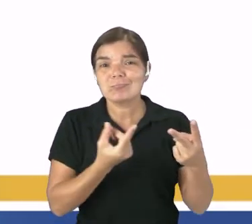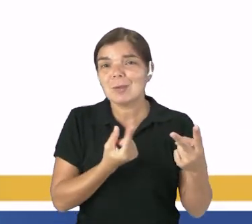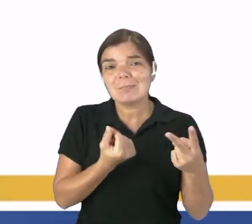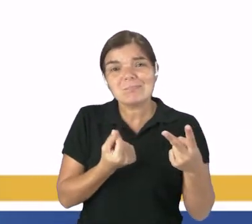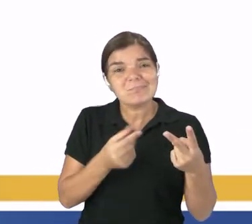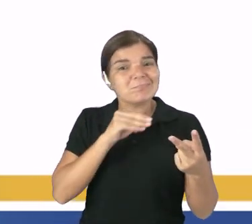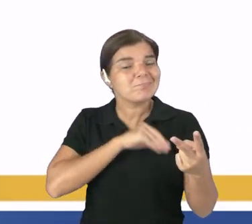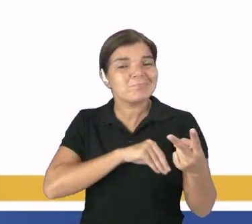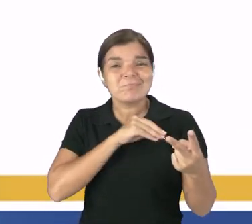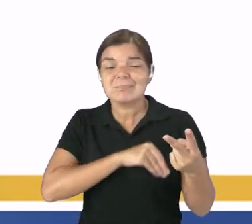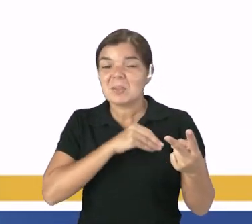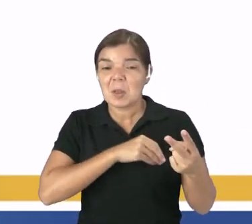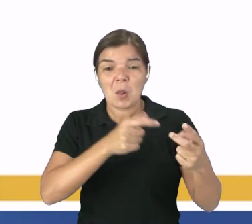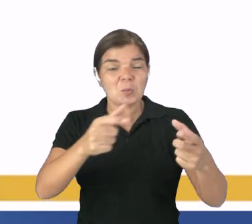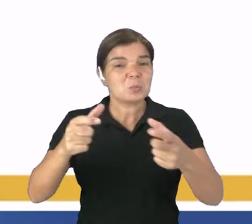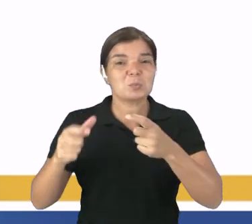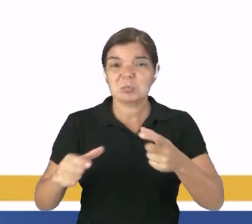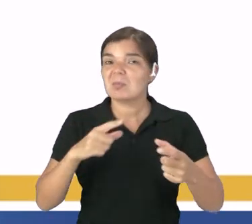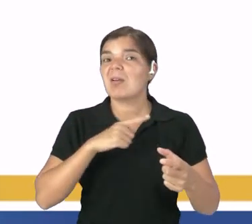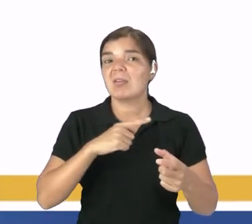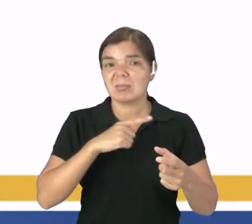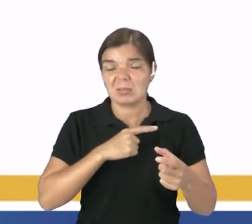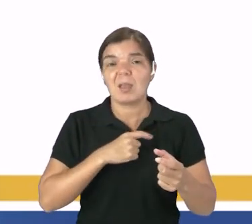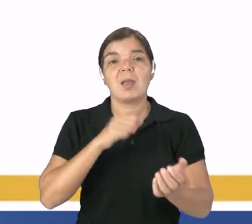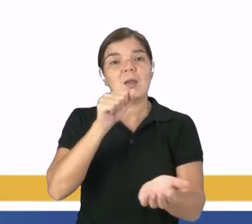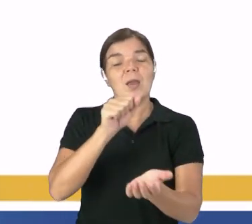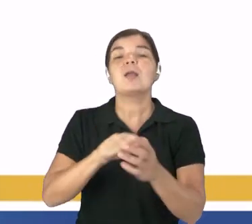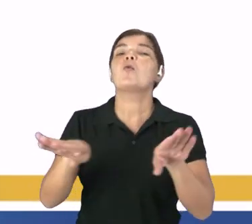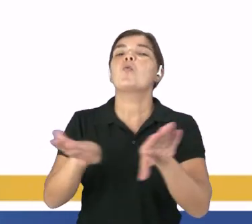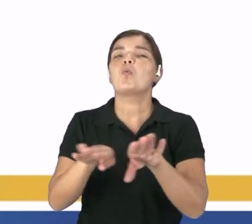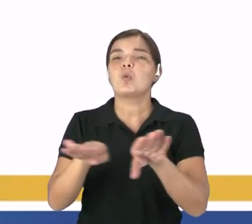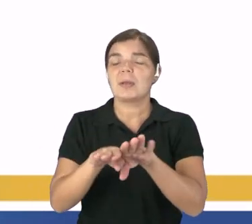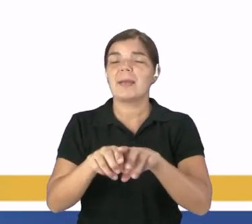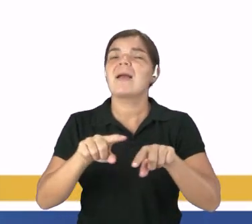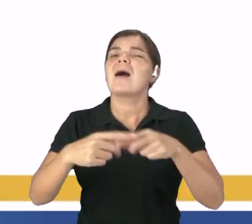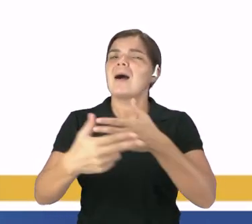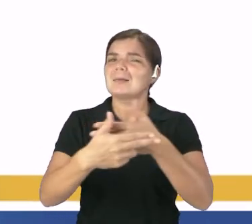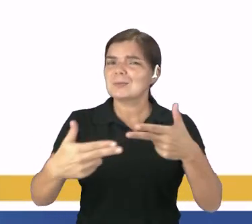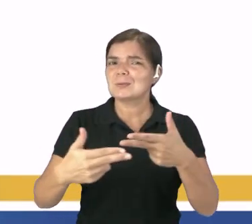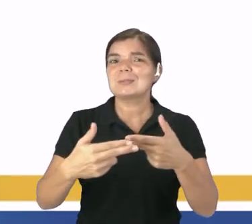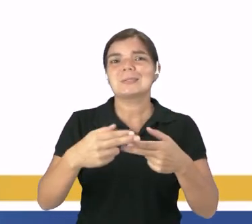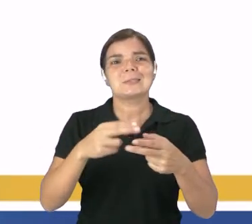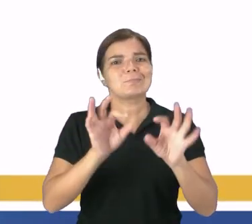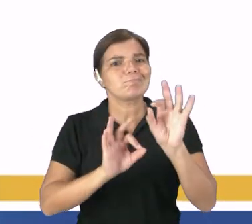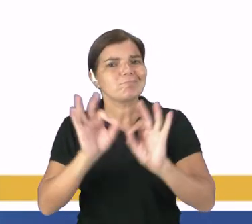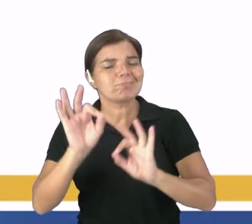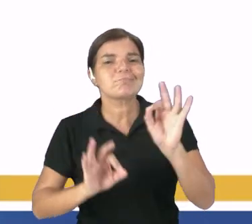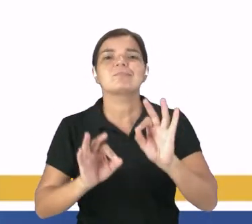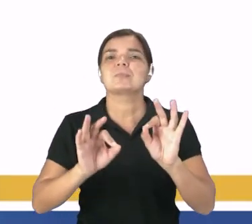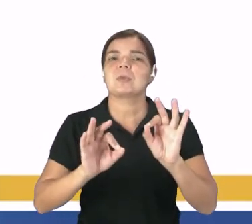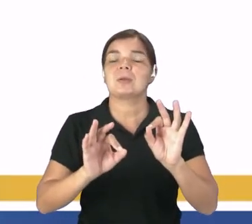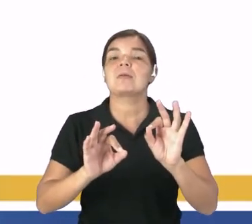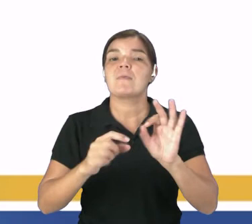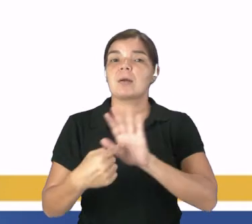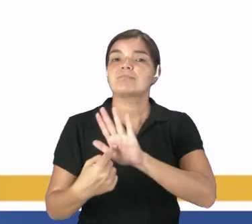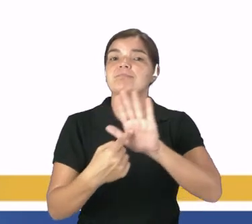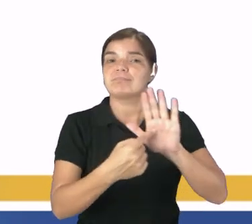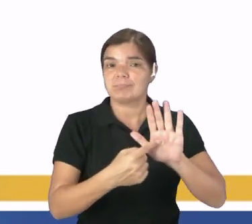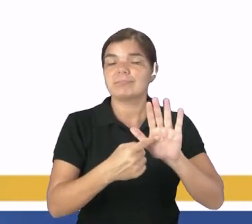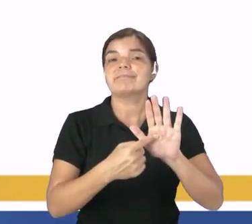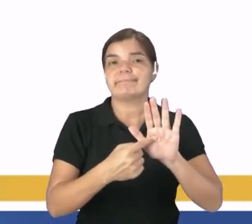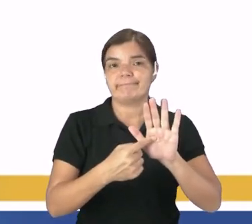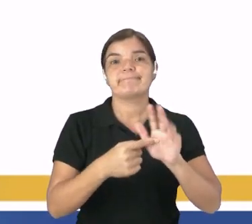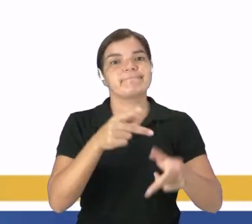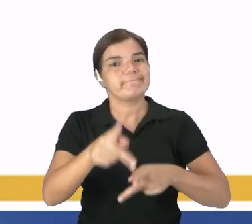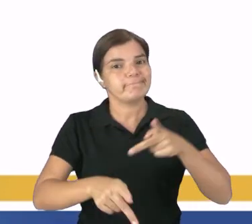tem renda. Muitos lugares hoje em dia sequer tem saneamento básico. Então é essa galera que vai representar a maior parte da